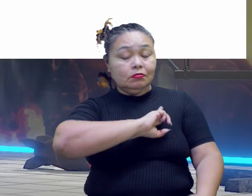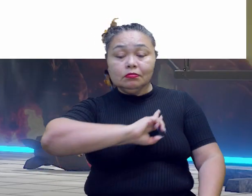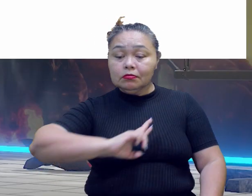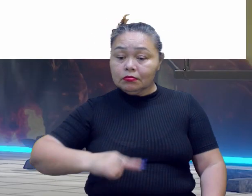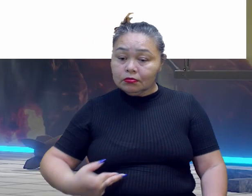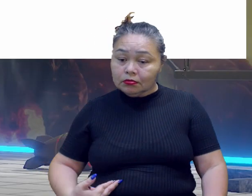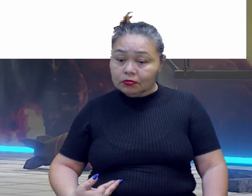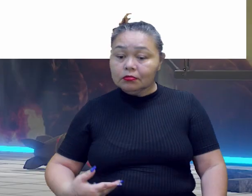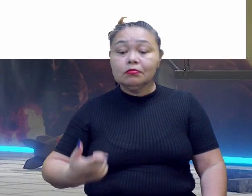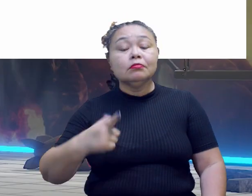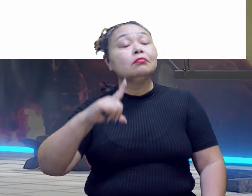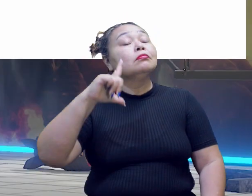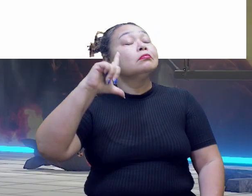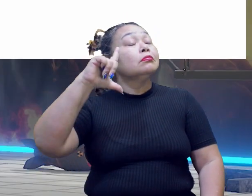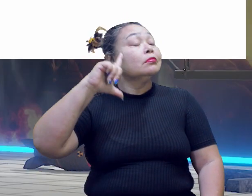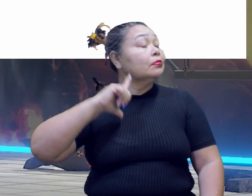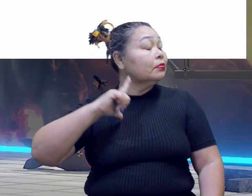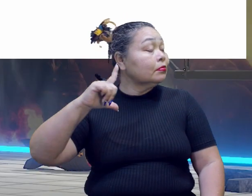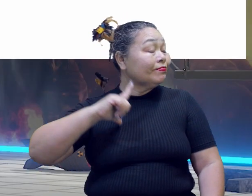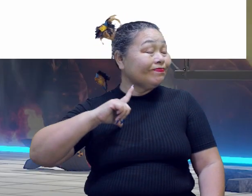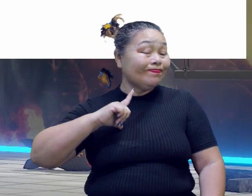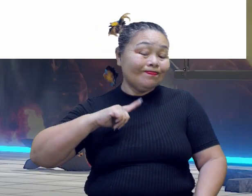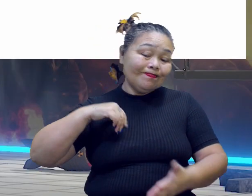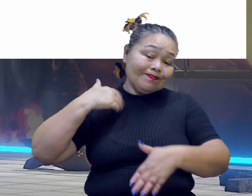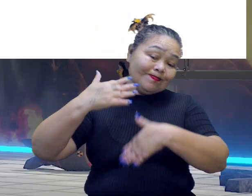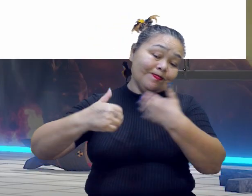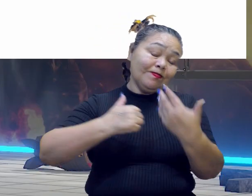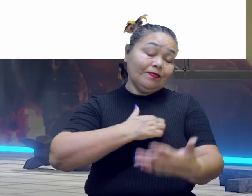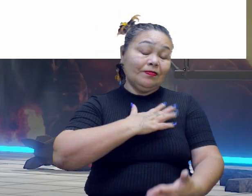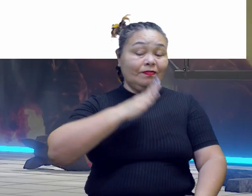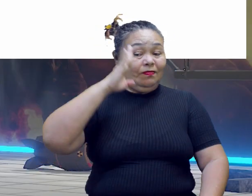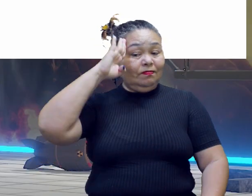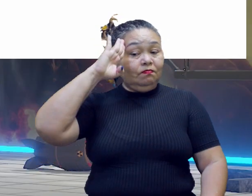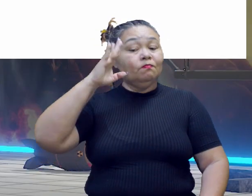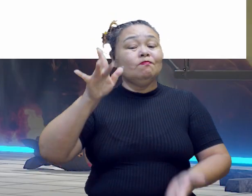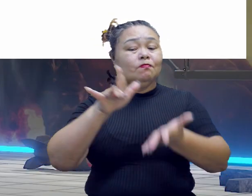passaram por ditaduras sangrentas e cruéis.